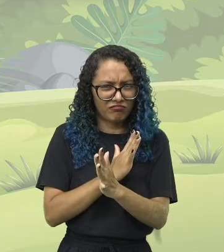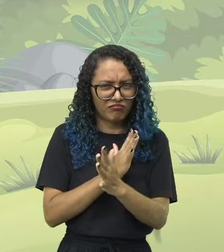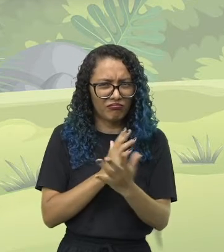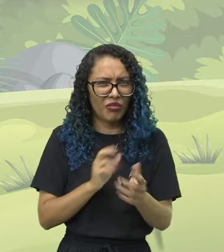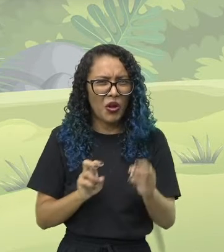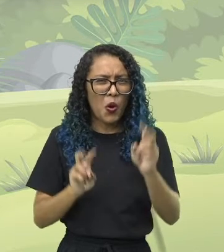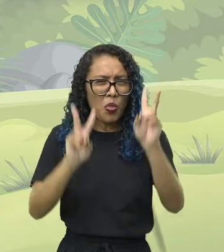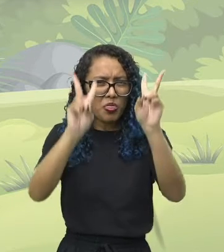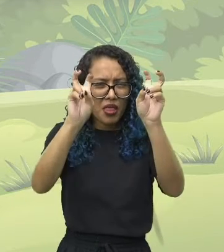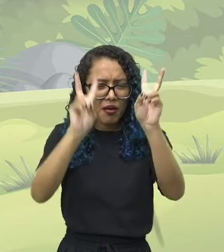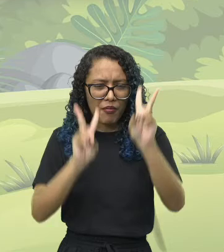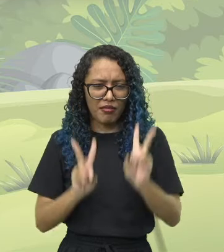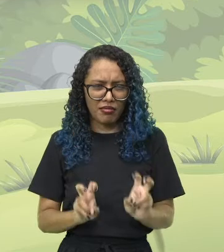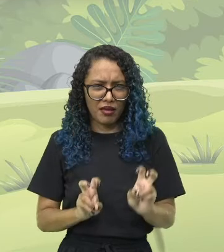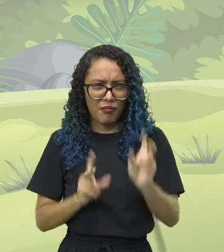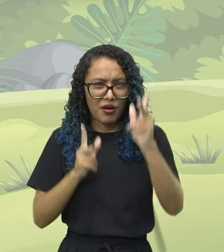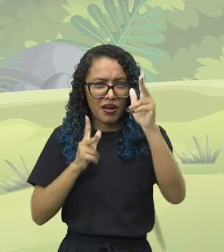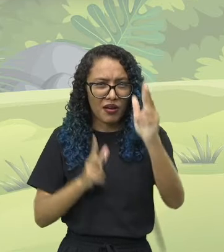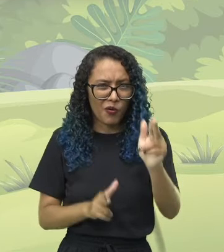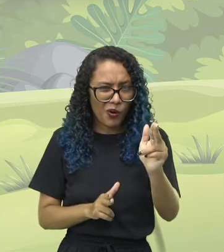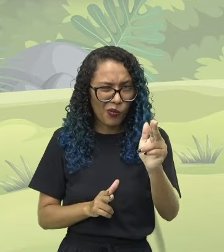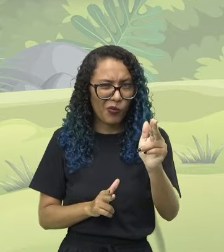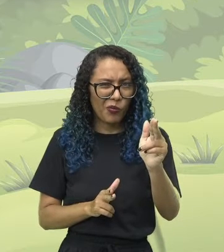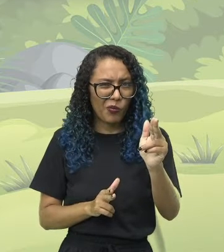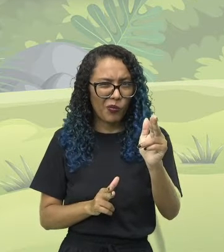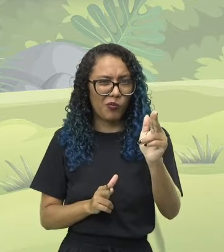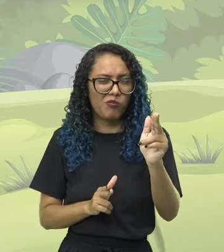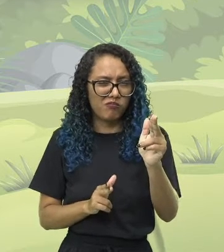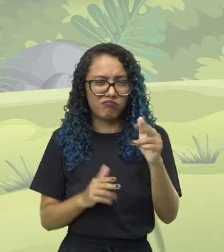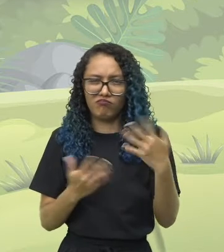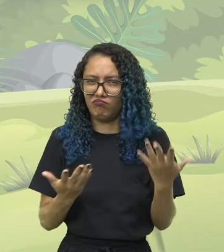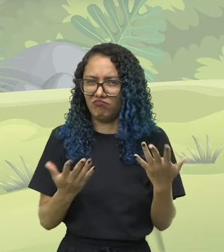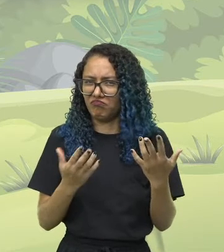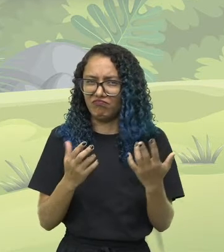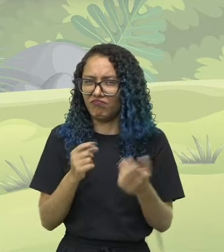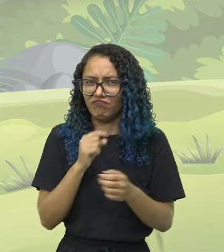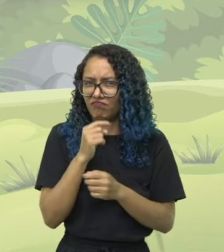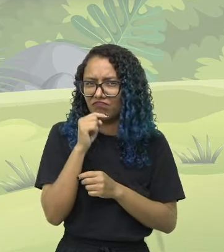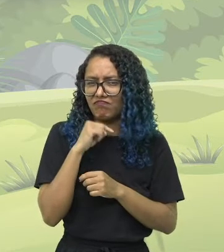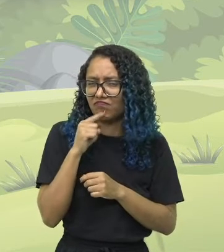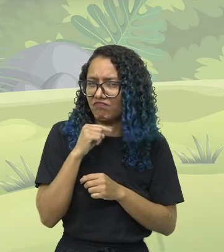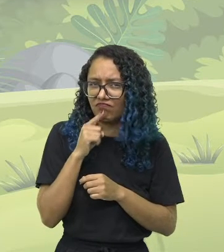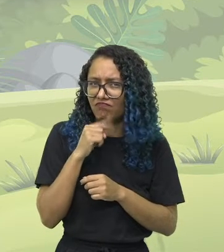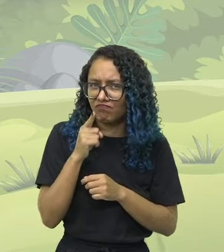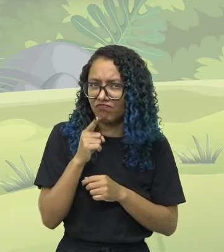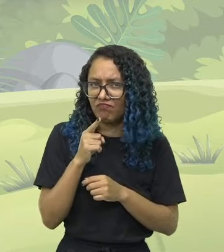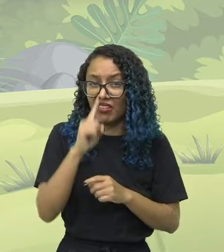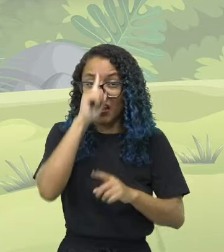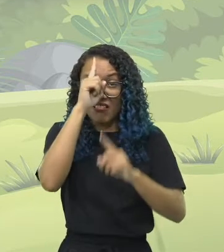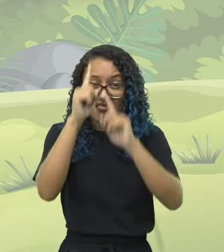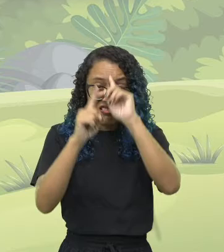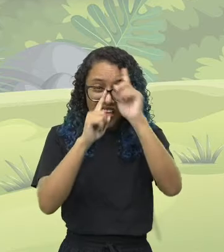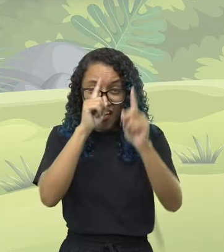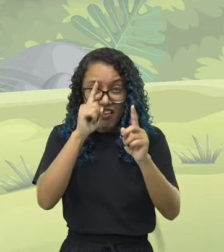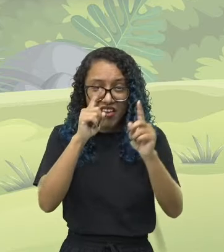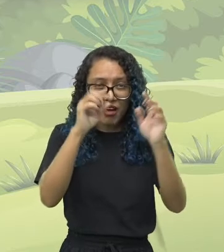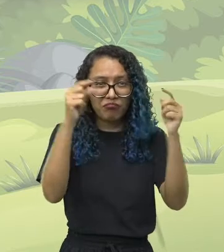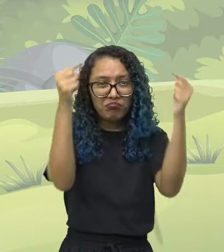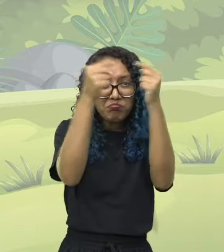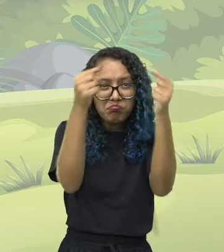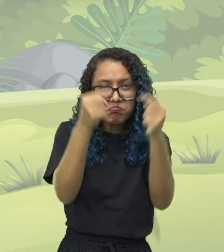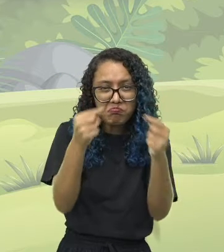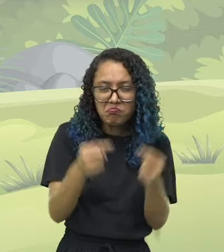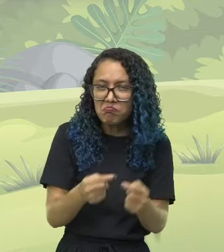uma sequência de sentidos do assunto que eu iniciei o meu texto. As ideias, elas não vão estar amarradas, tá? Então,